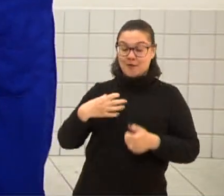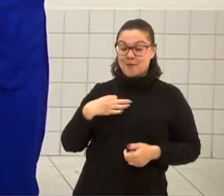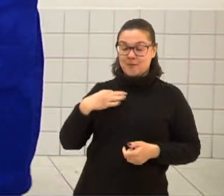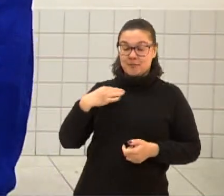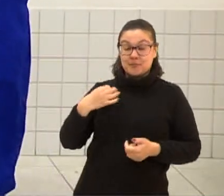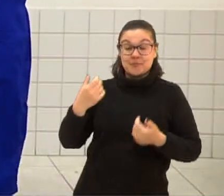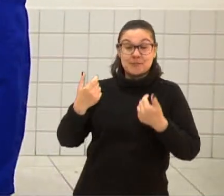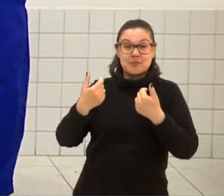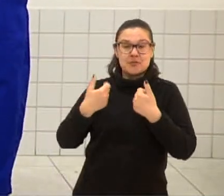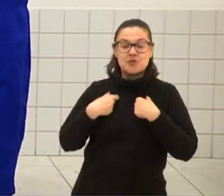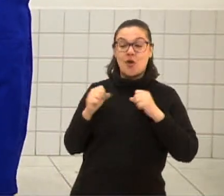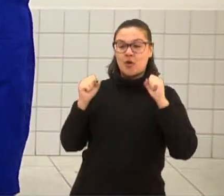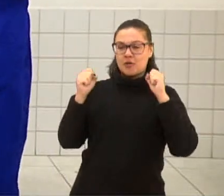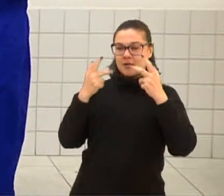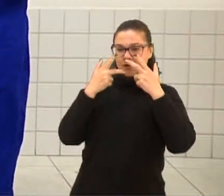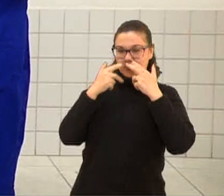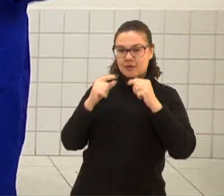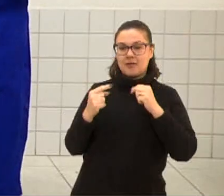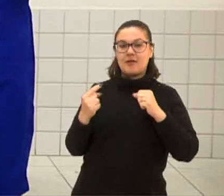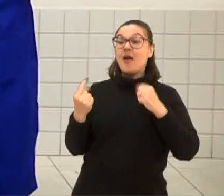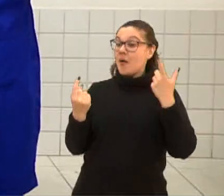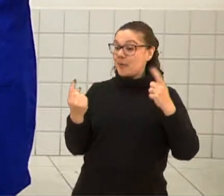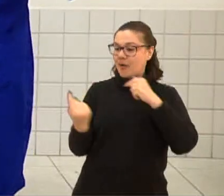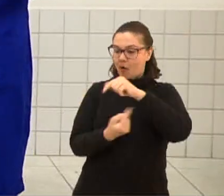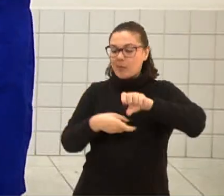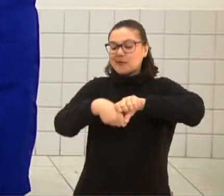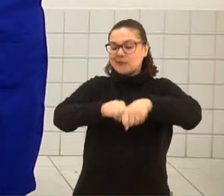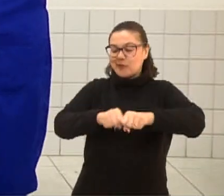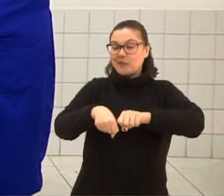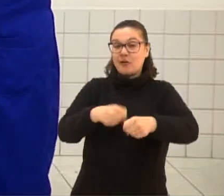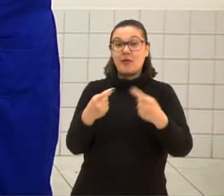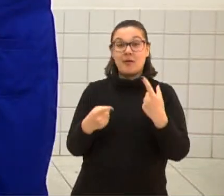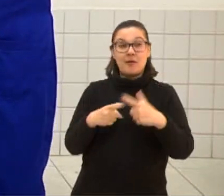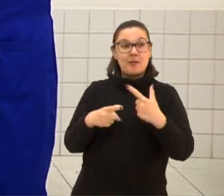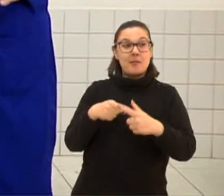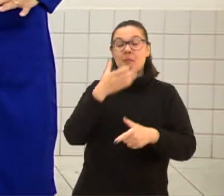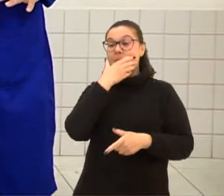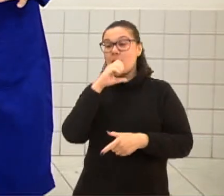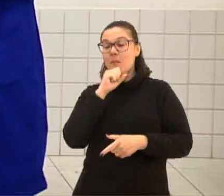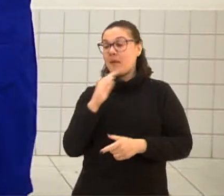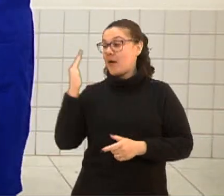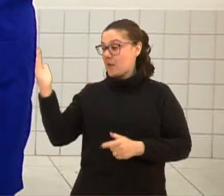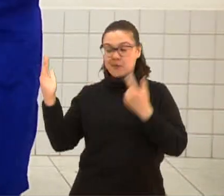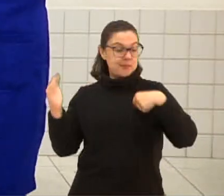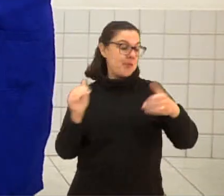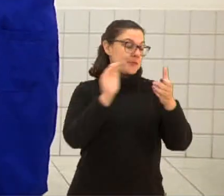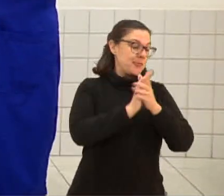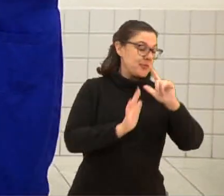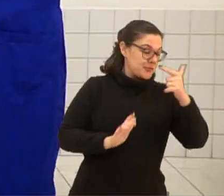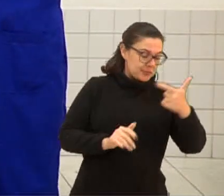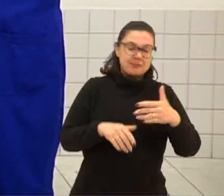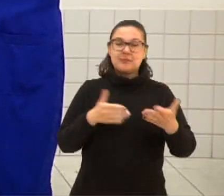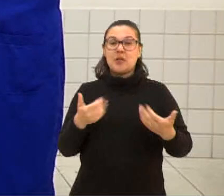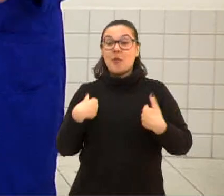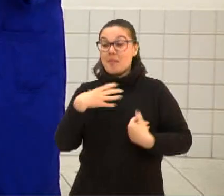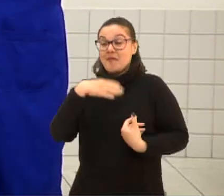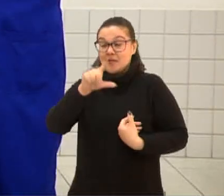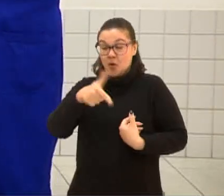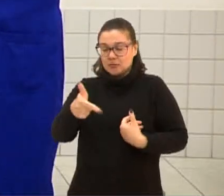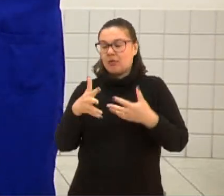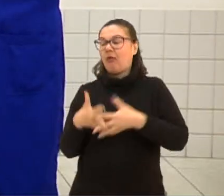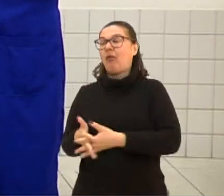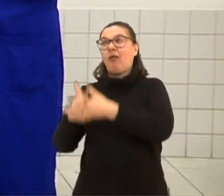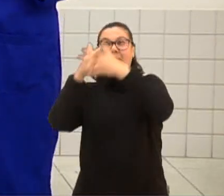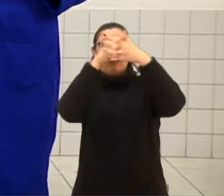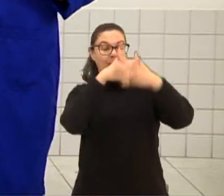Pra mim até a máquina ali de roupa torce. Por quê, gente? Porque, né, meu pai torce pra um, meu marido pra outro, né? Então minha filha pra outra. É